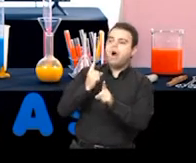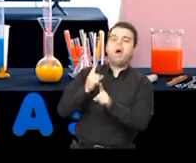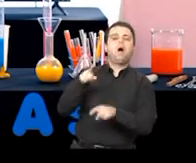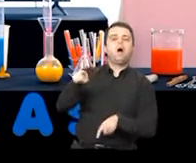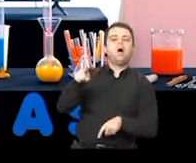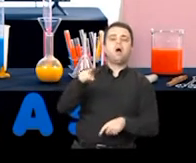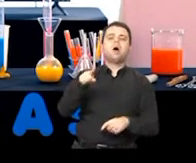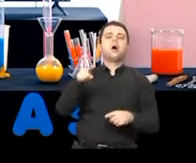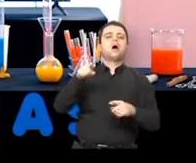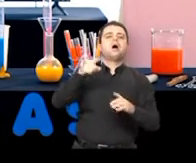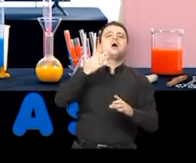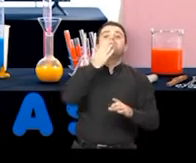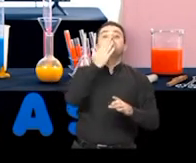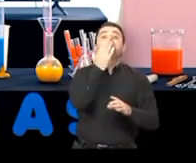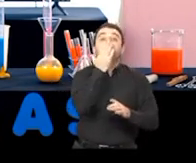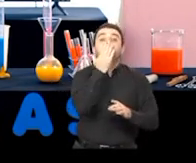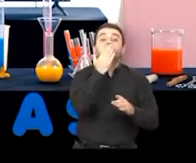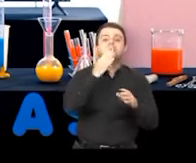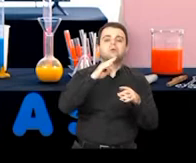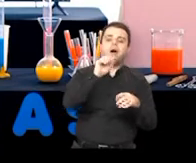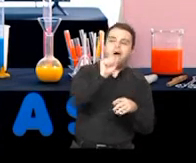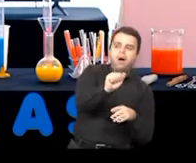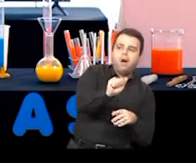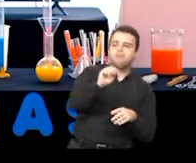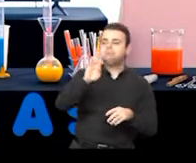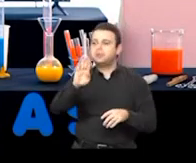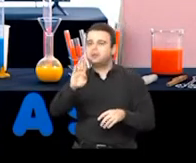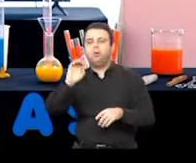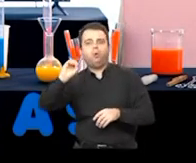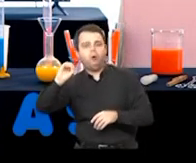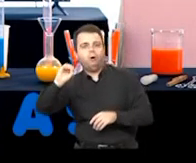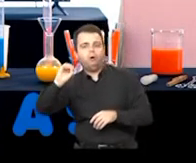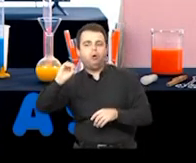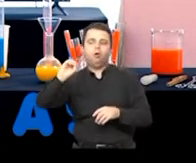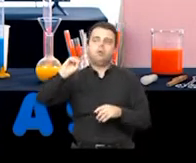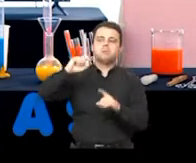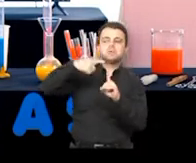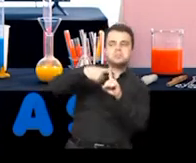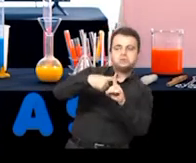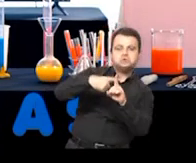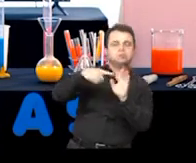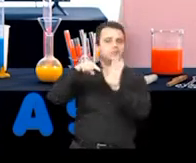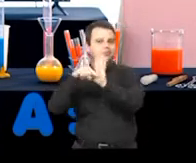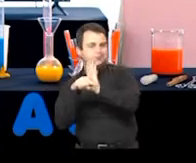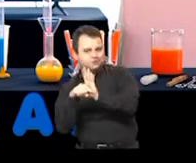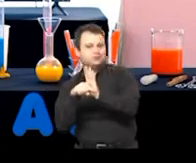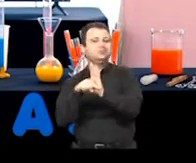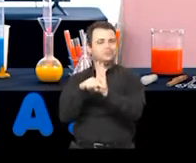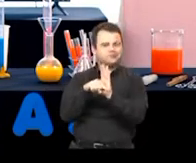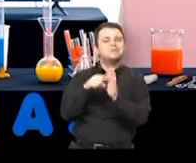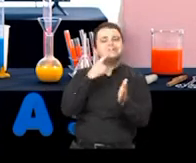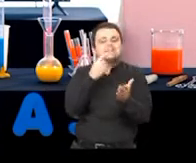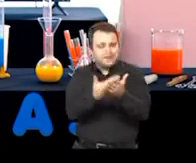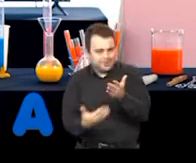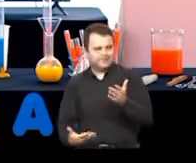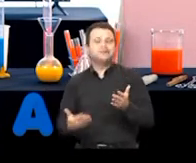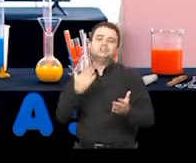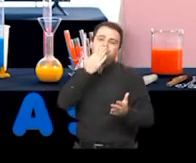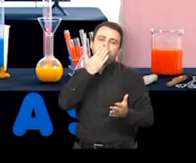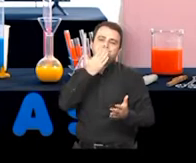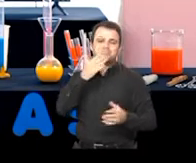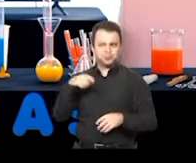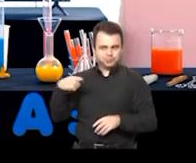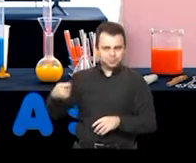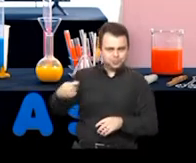se é A, B, AB, O ou mesmo positivo e negativo. É importante dizer